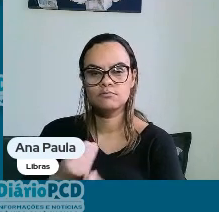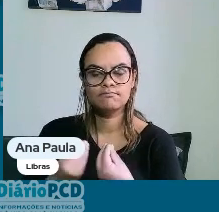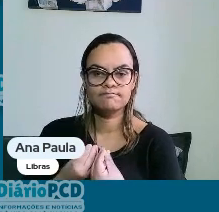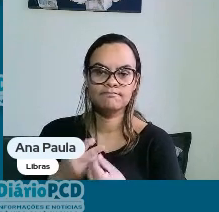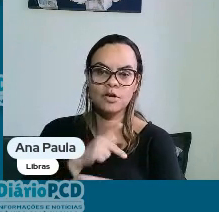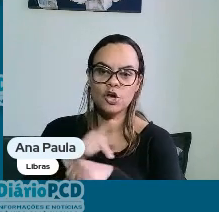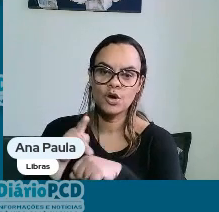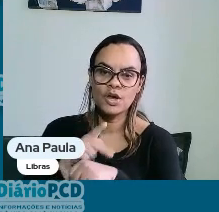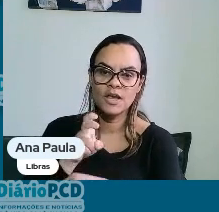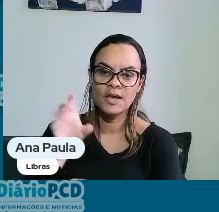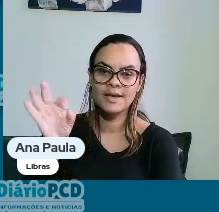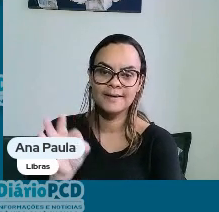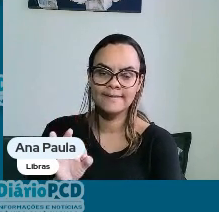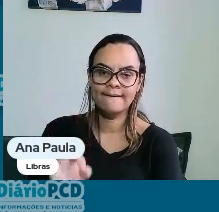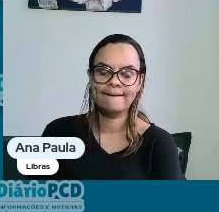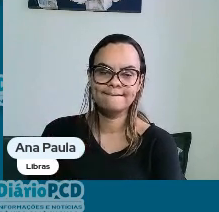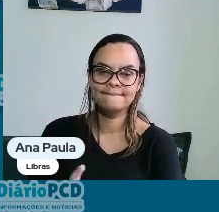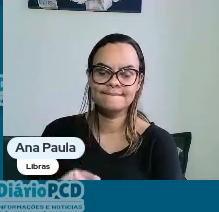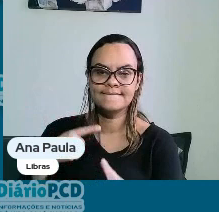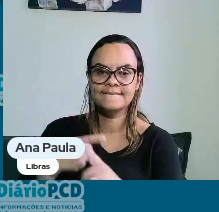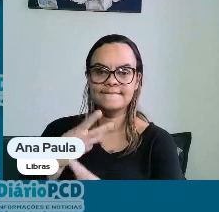entre 5% e mais os